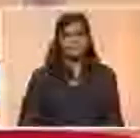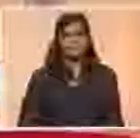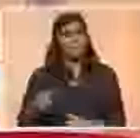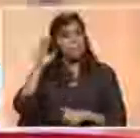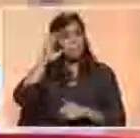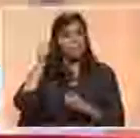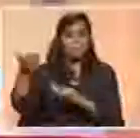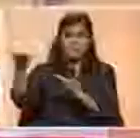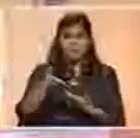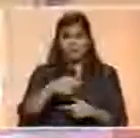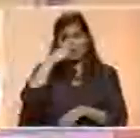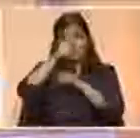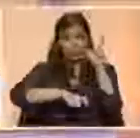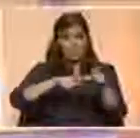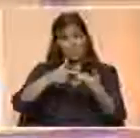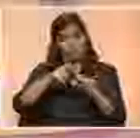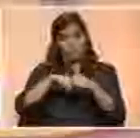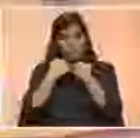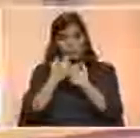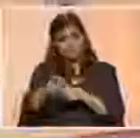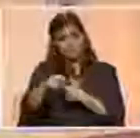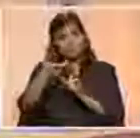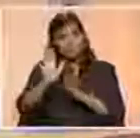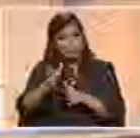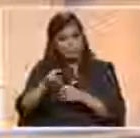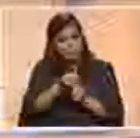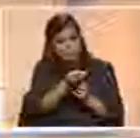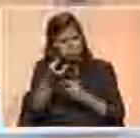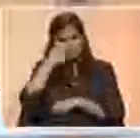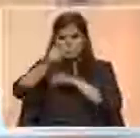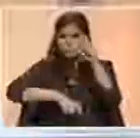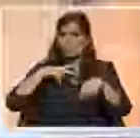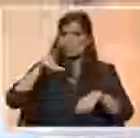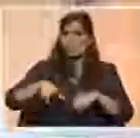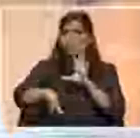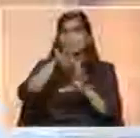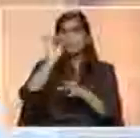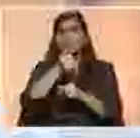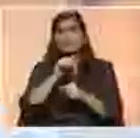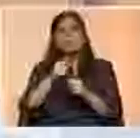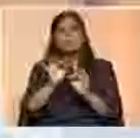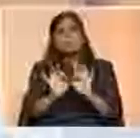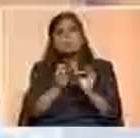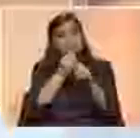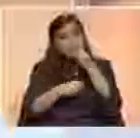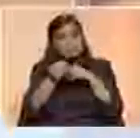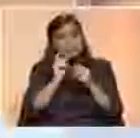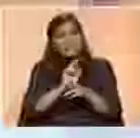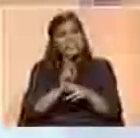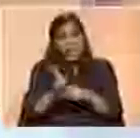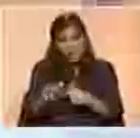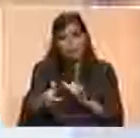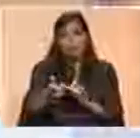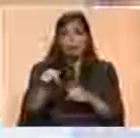Boa tarde, bem-vindo ao Sociedade Civil. Já é significativo o número de pessoas em Portugal que opta por manter uma dieta vegetariana. Significa